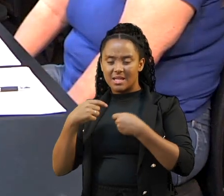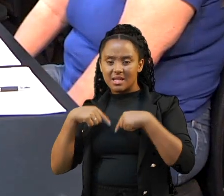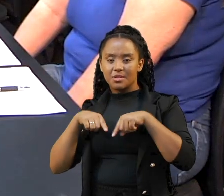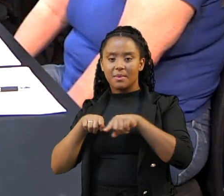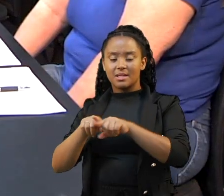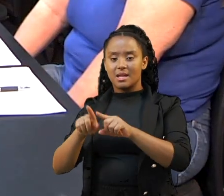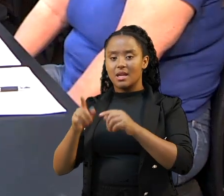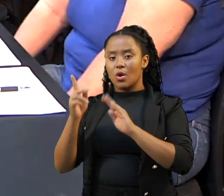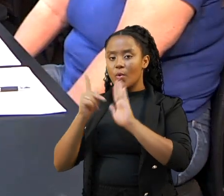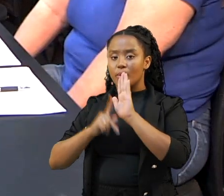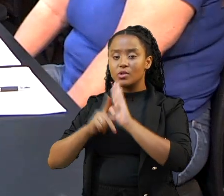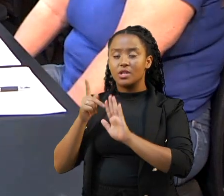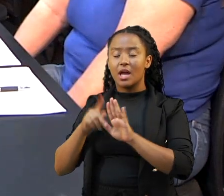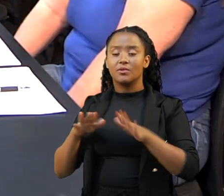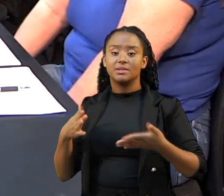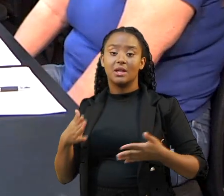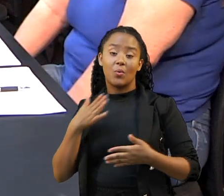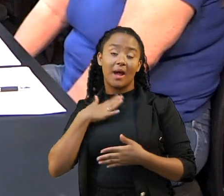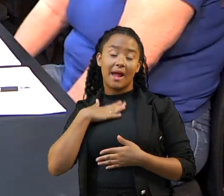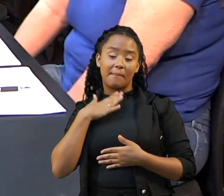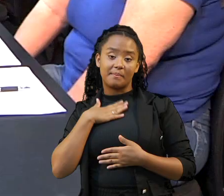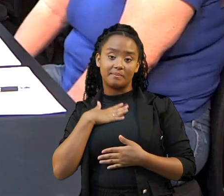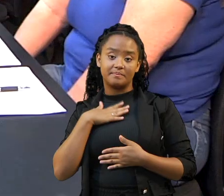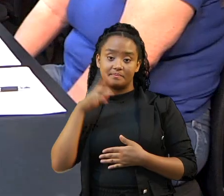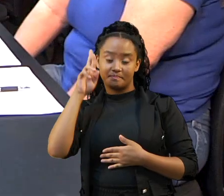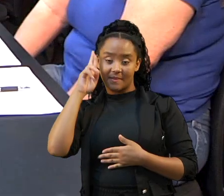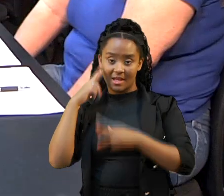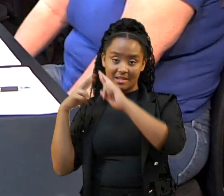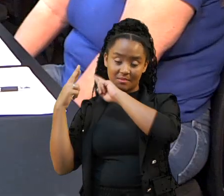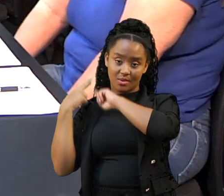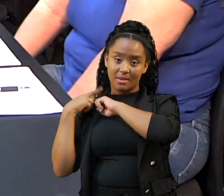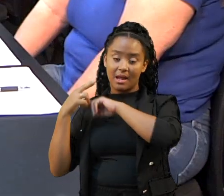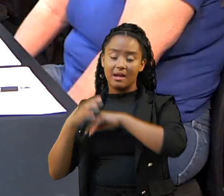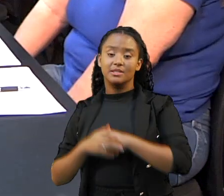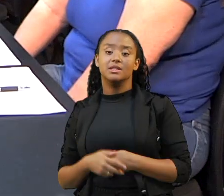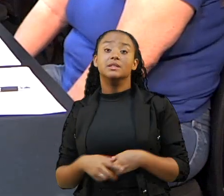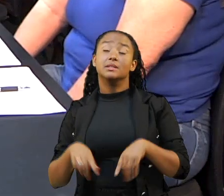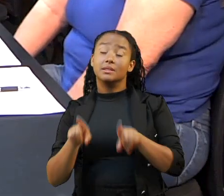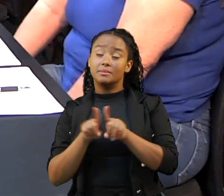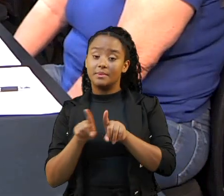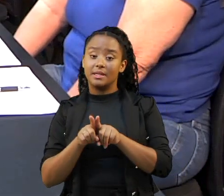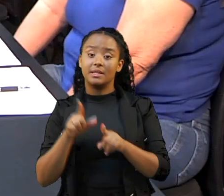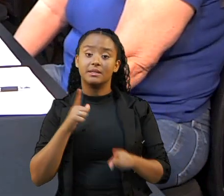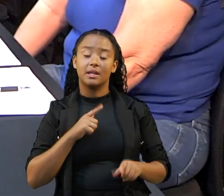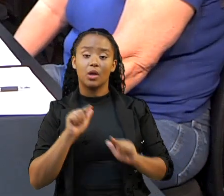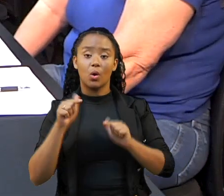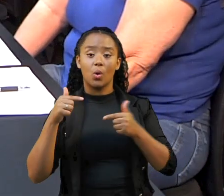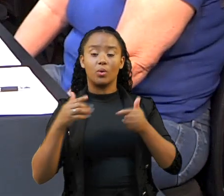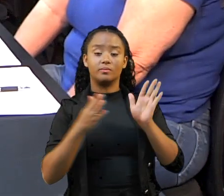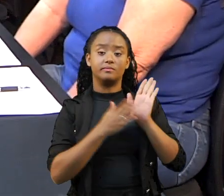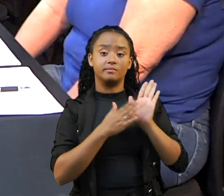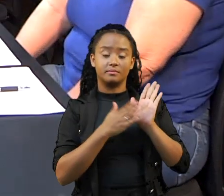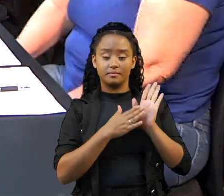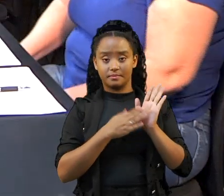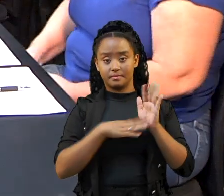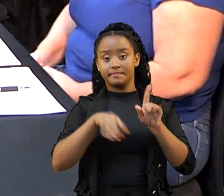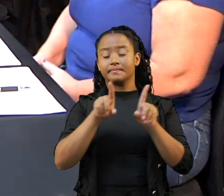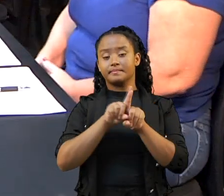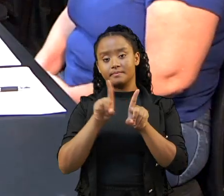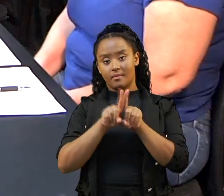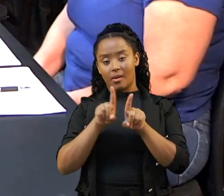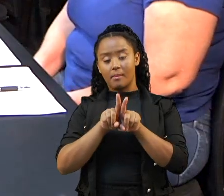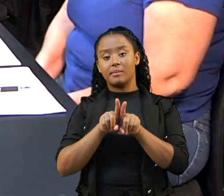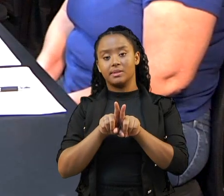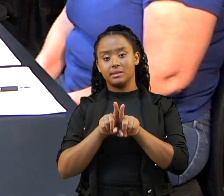com projetos. Então, eu faço essa parte também. E tem outras propostas também de